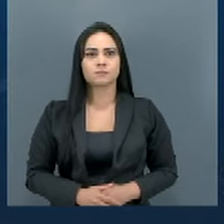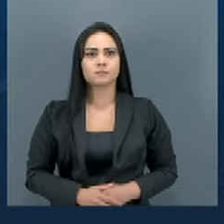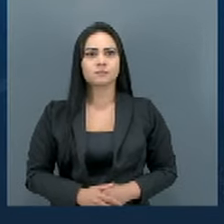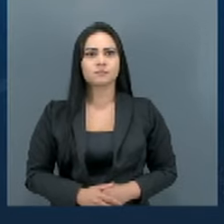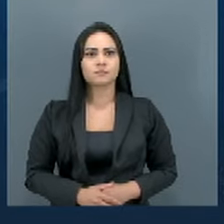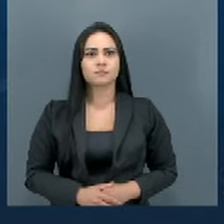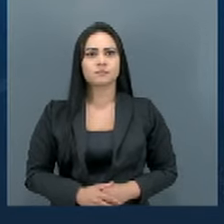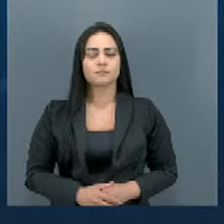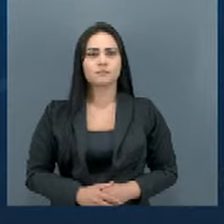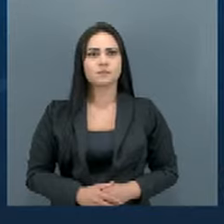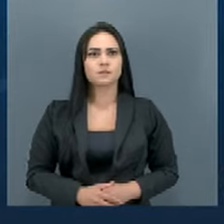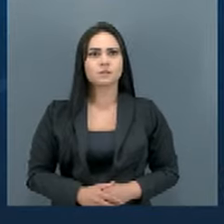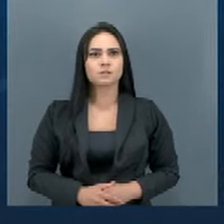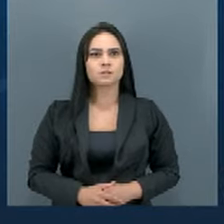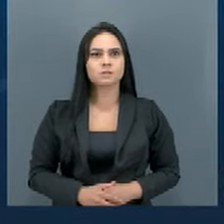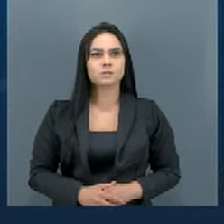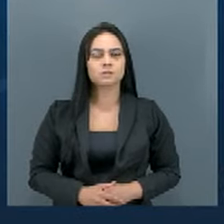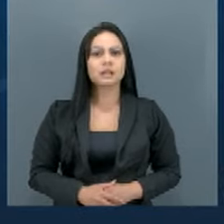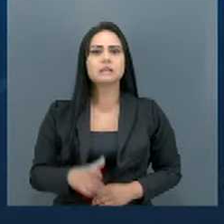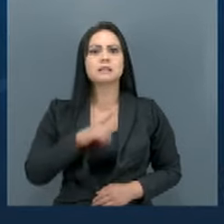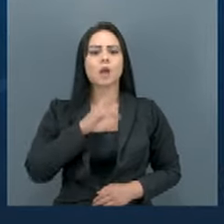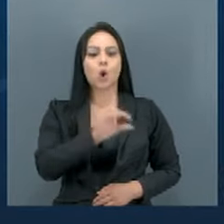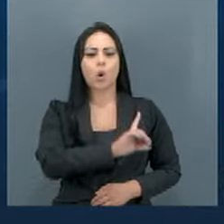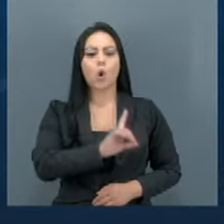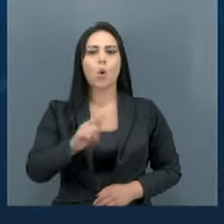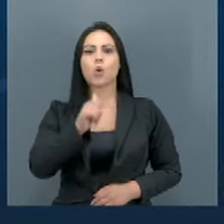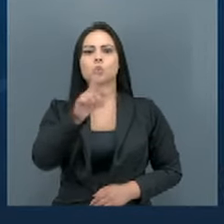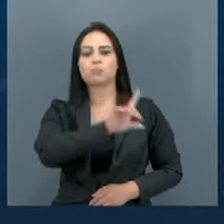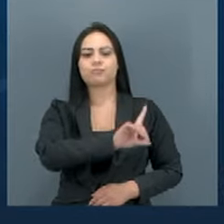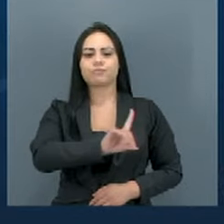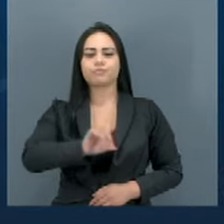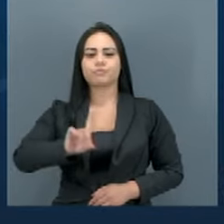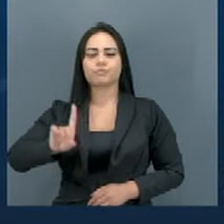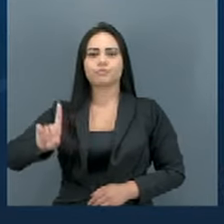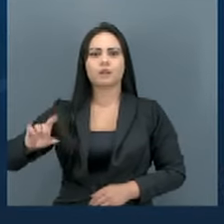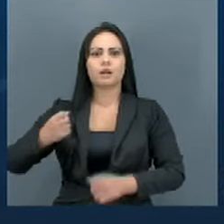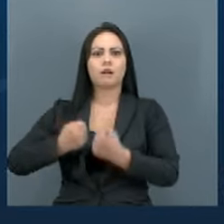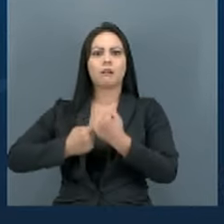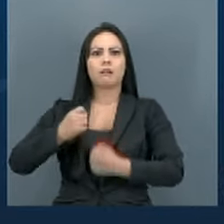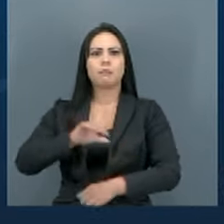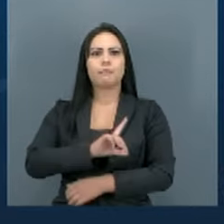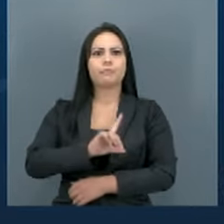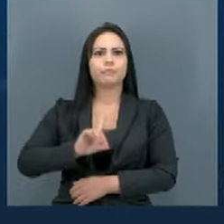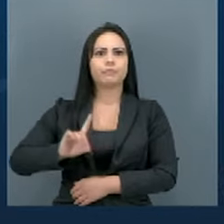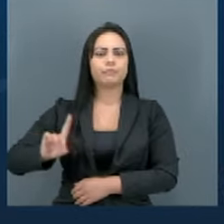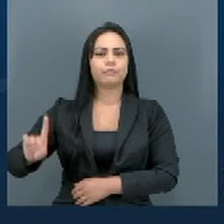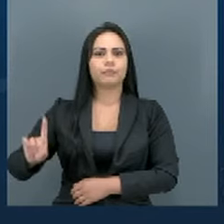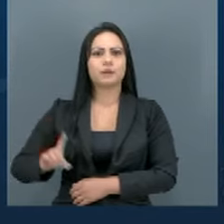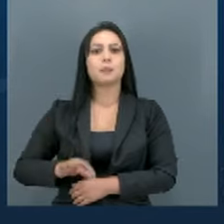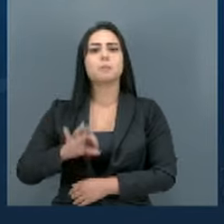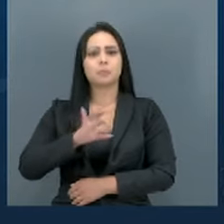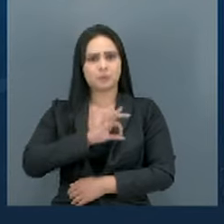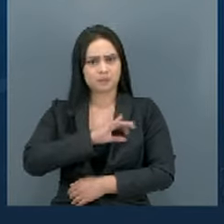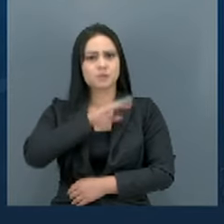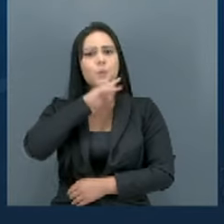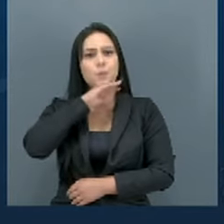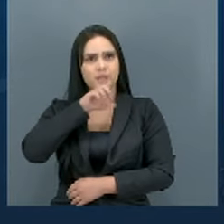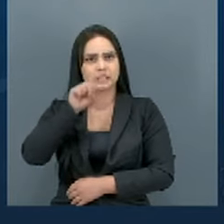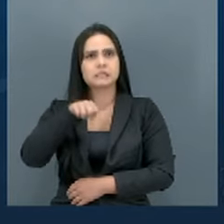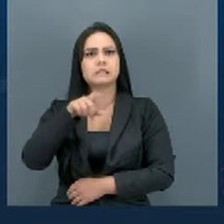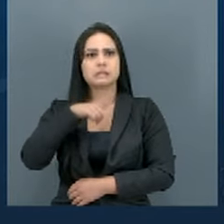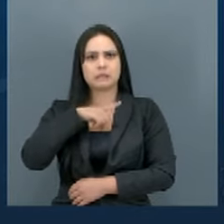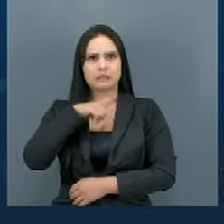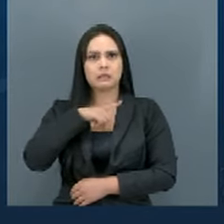Tá vendo? Mas as polícias são bonzinhas. Tem polícia do mal. Tem polícia do mal, amor.